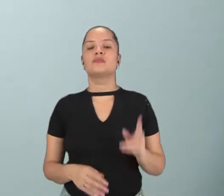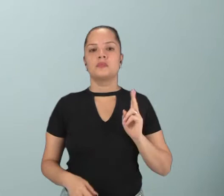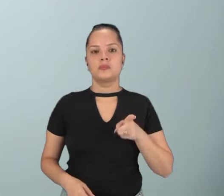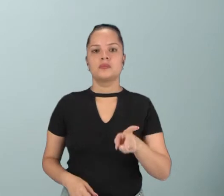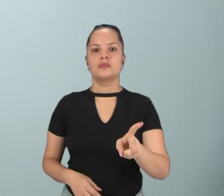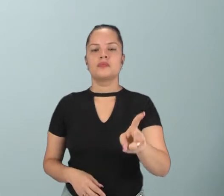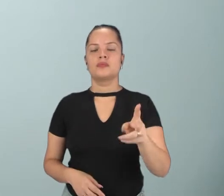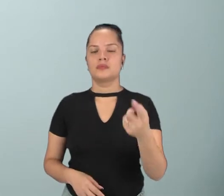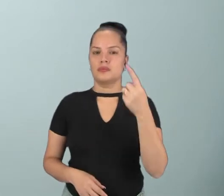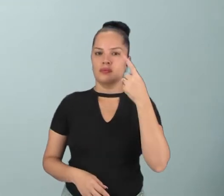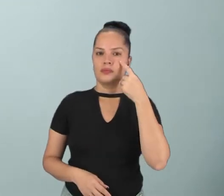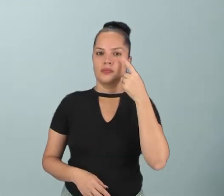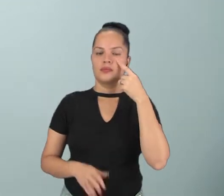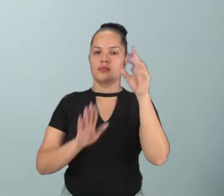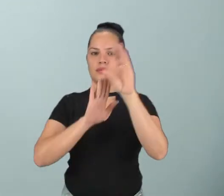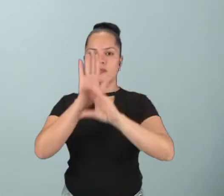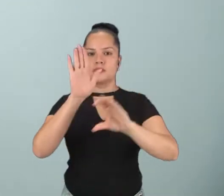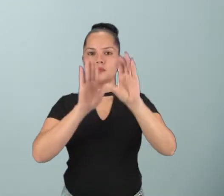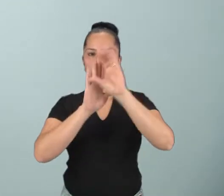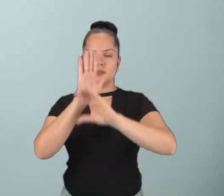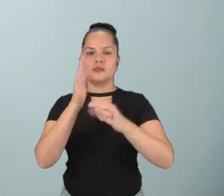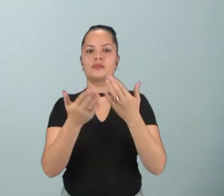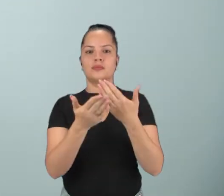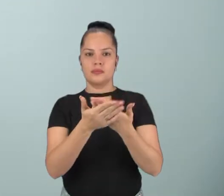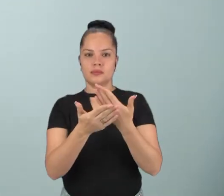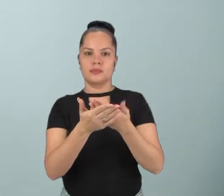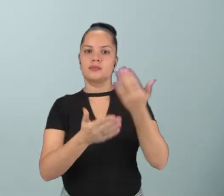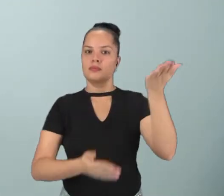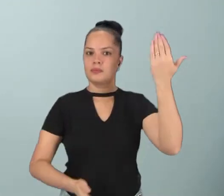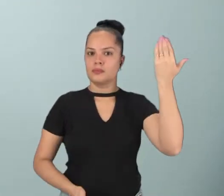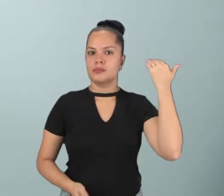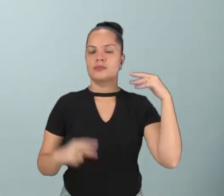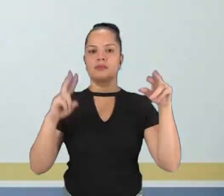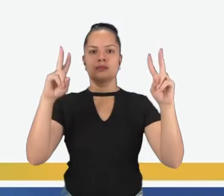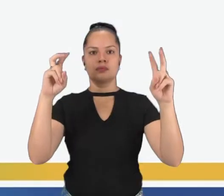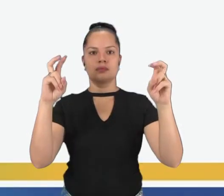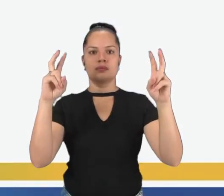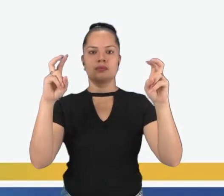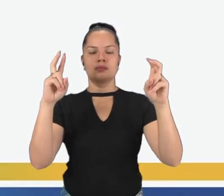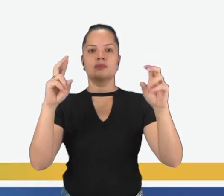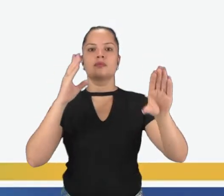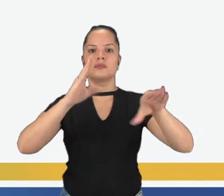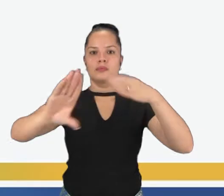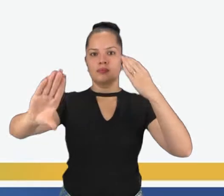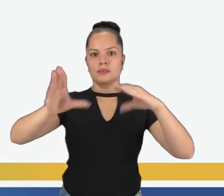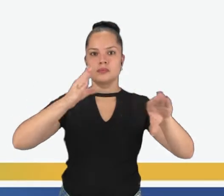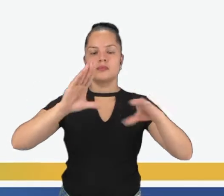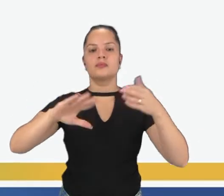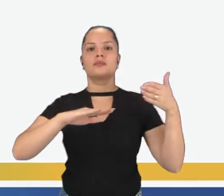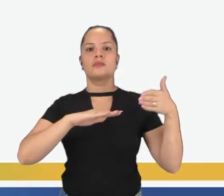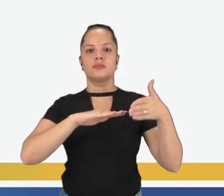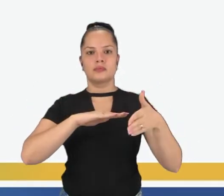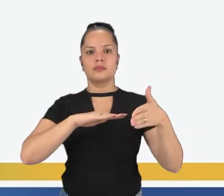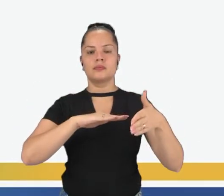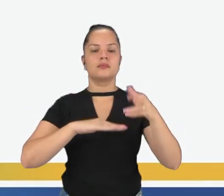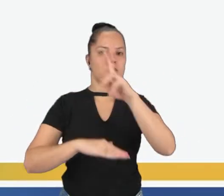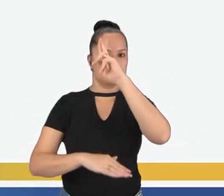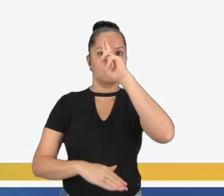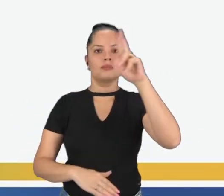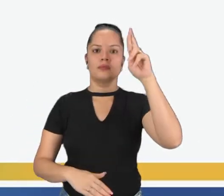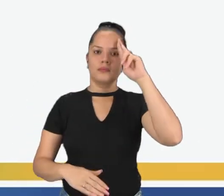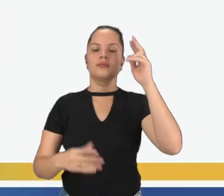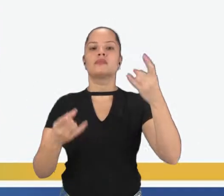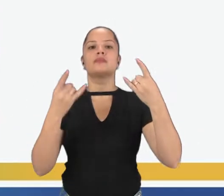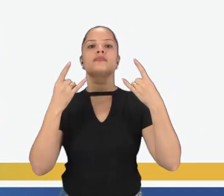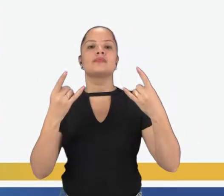continuar revendo alguns conteúdos que nós já estudamos. E o tema hoje é música contemporânea, a história do rock